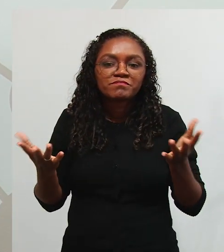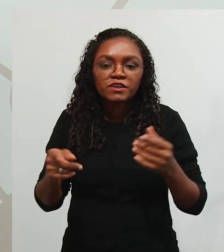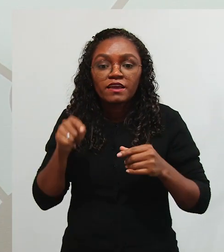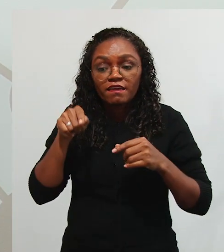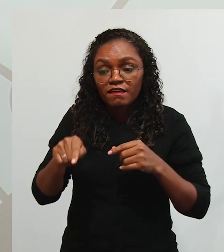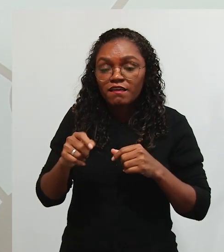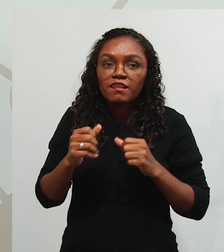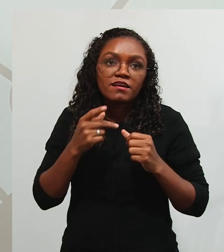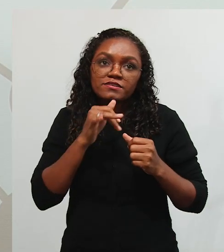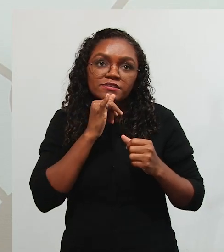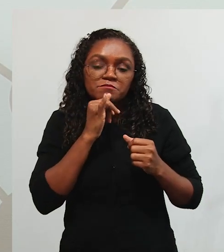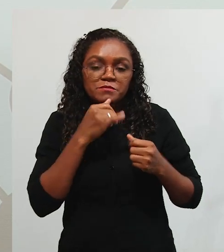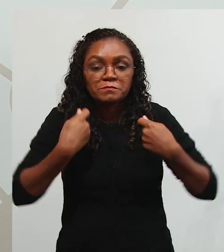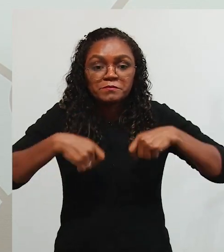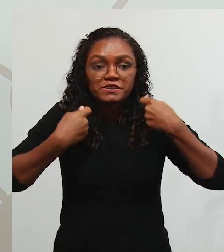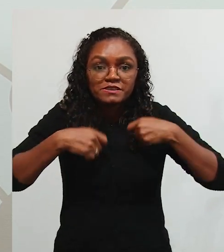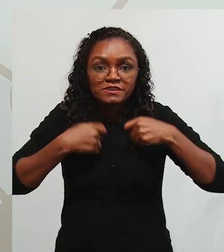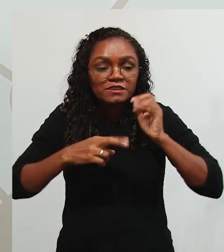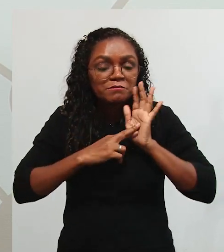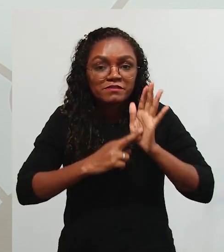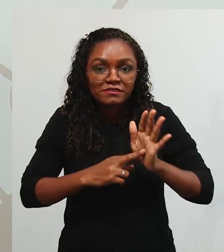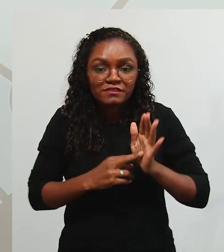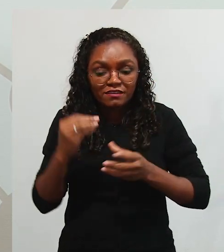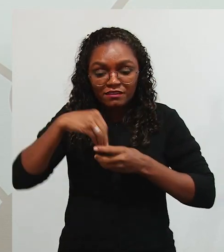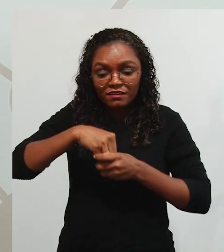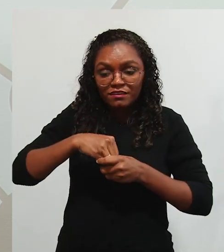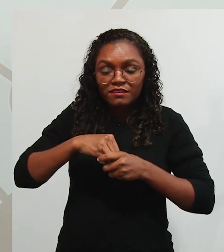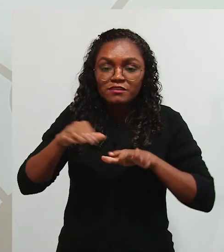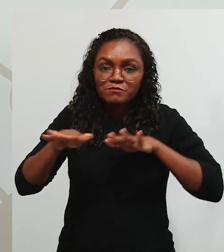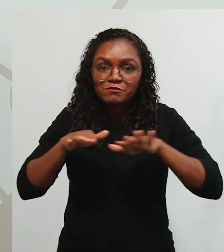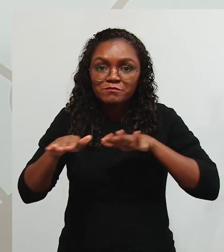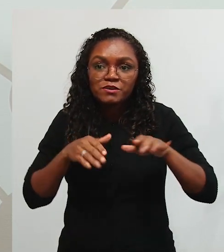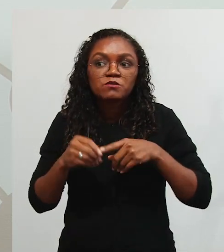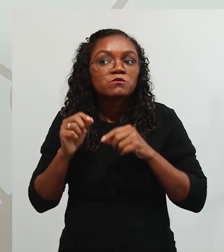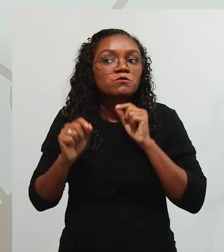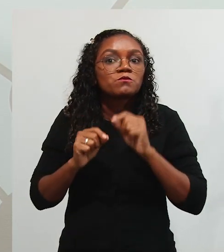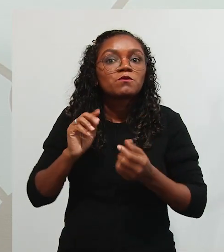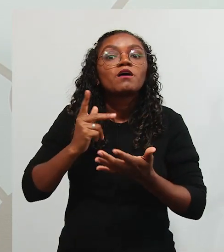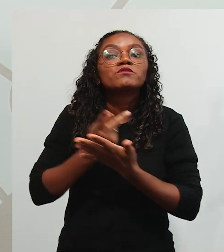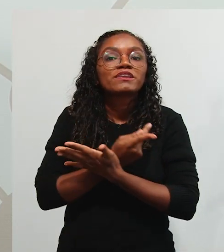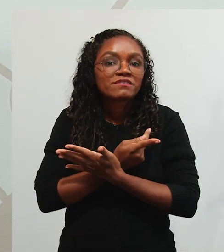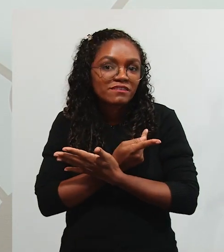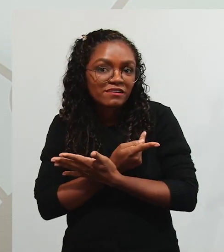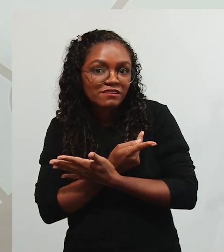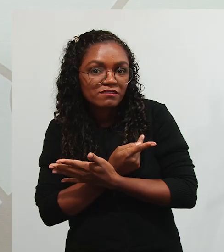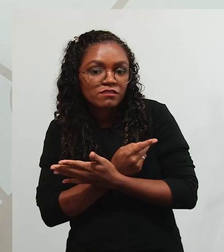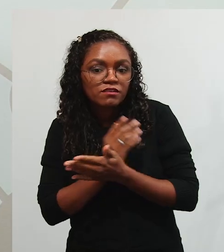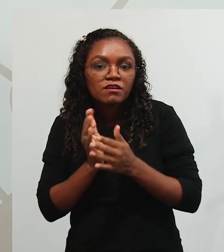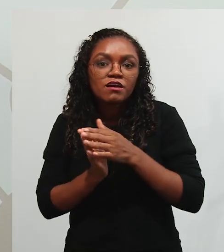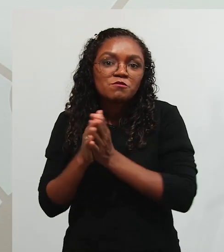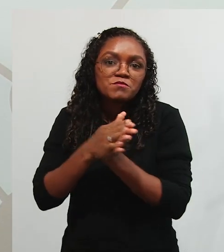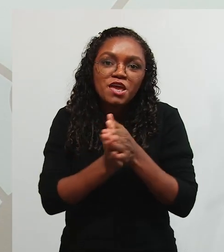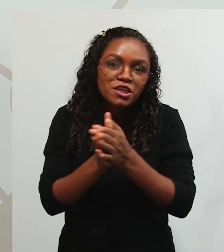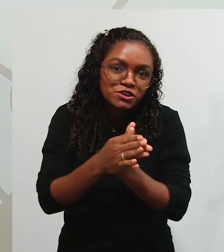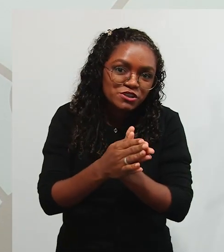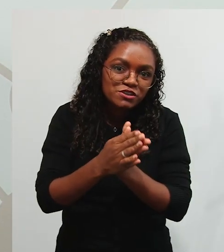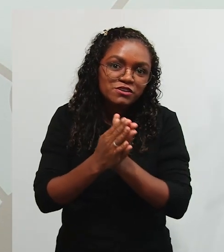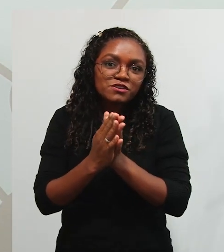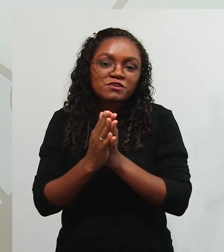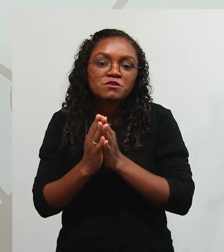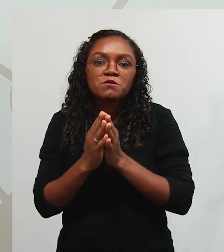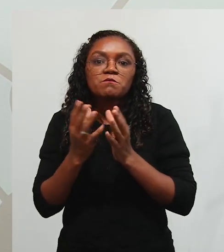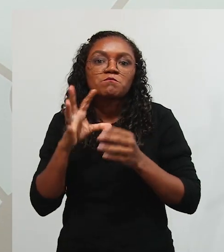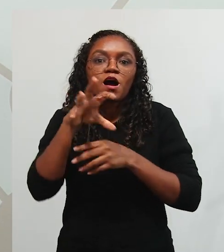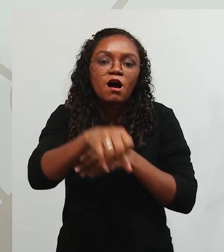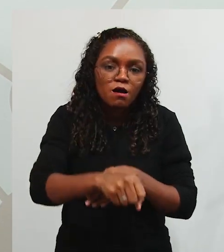ela tem que representar dentro daqueles movimentos dela o que está acontecendo, se é uma baleia vindo engolir,